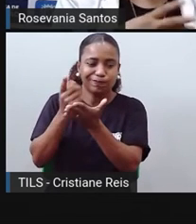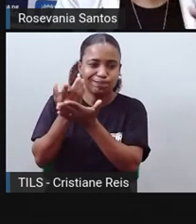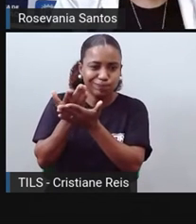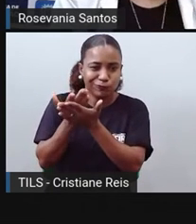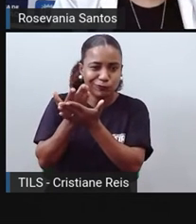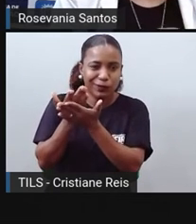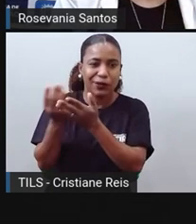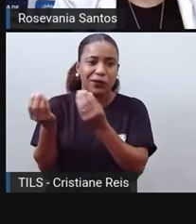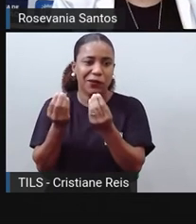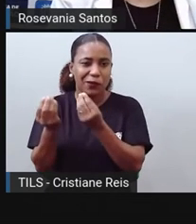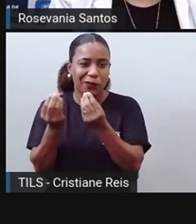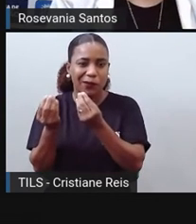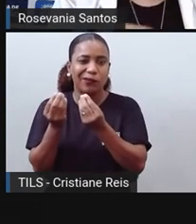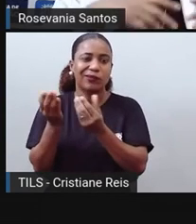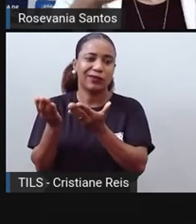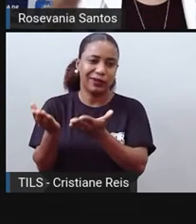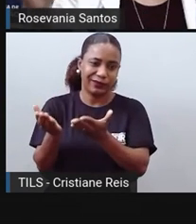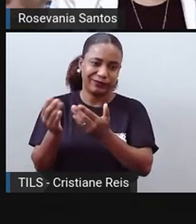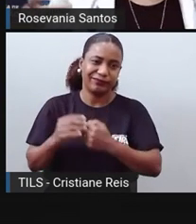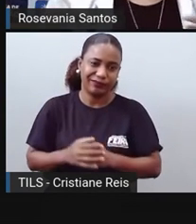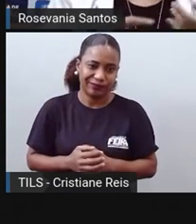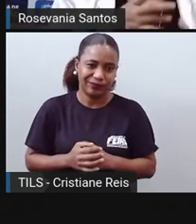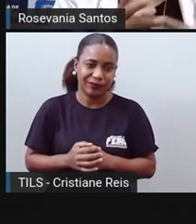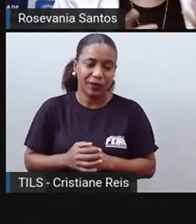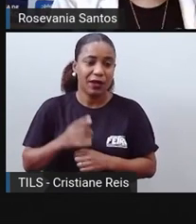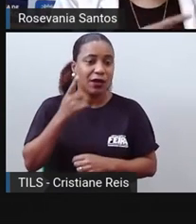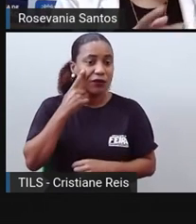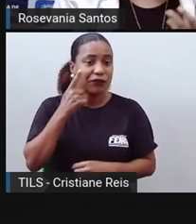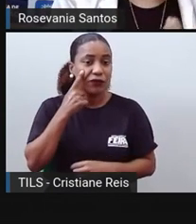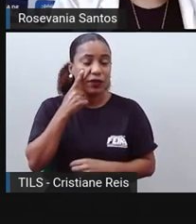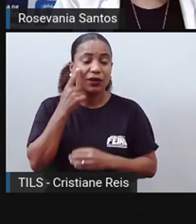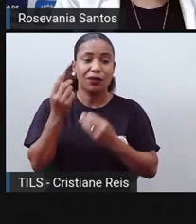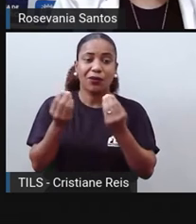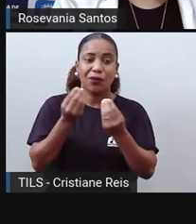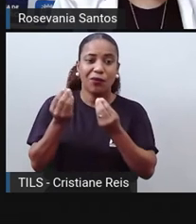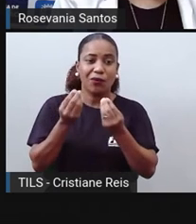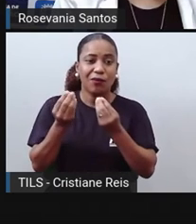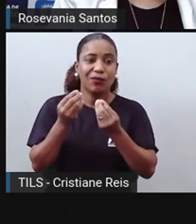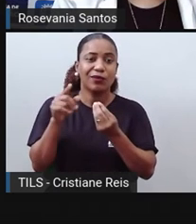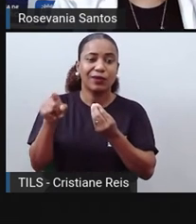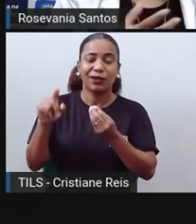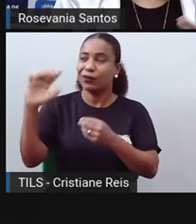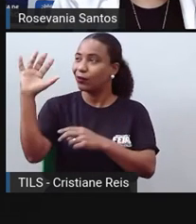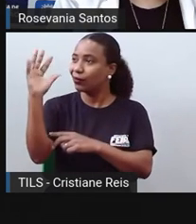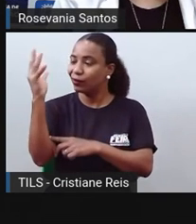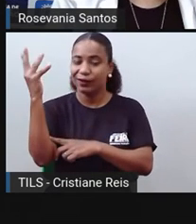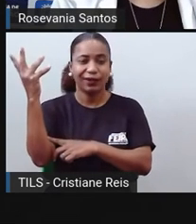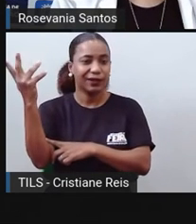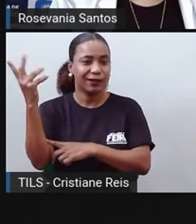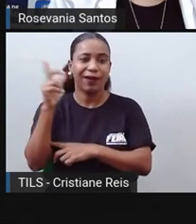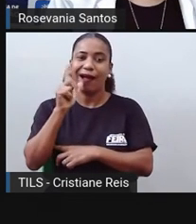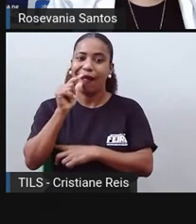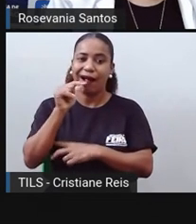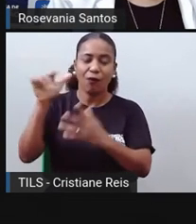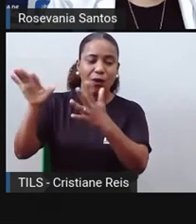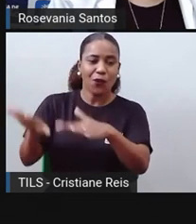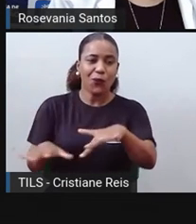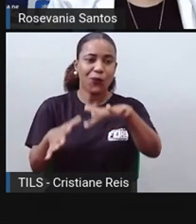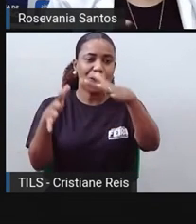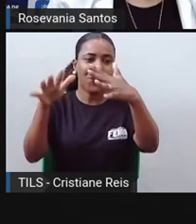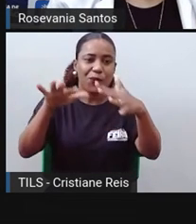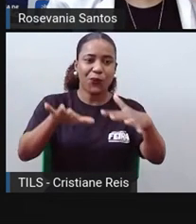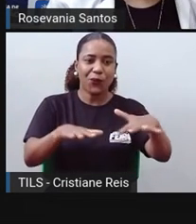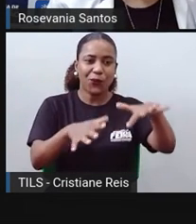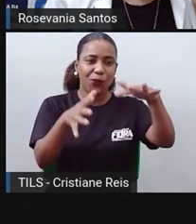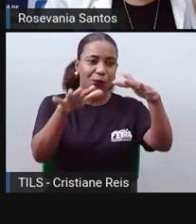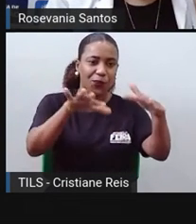esses sistemas naturais e globais para ver como é que ele interfere nessa dinâmica climática, nas correntes marinhas e tudo ali.